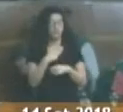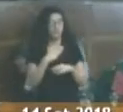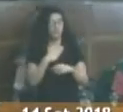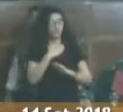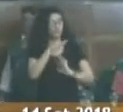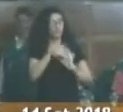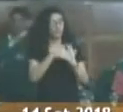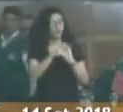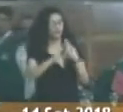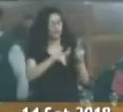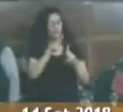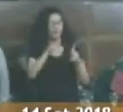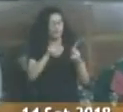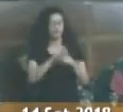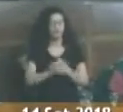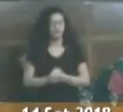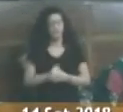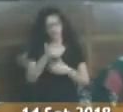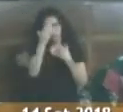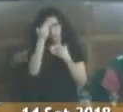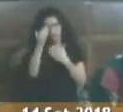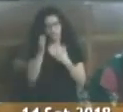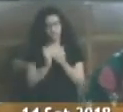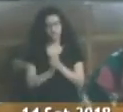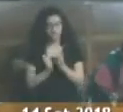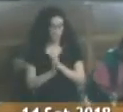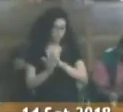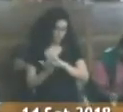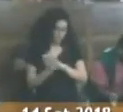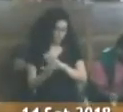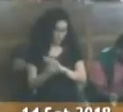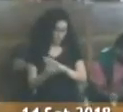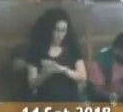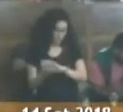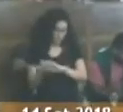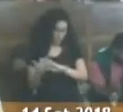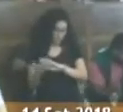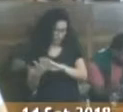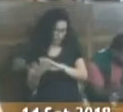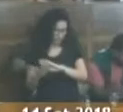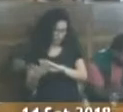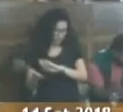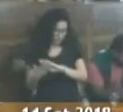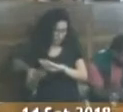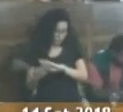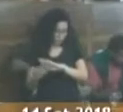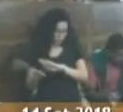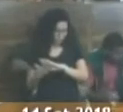nossa comunidade. Muito obrigado, viu? Obrigado, Antônio.